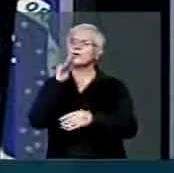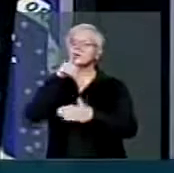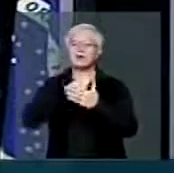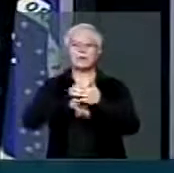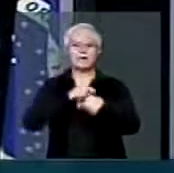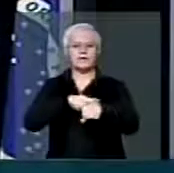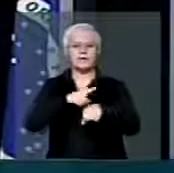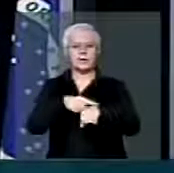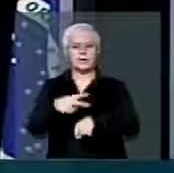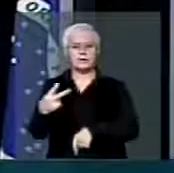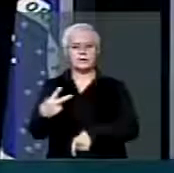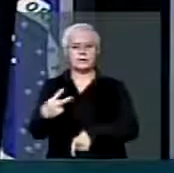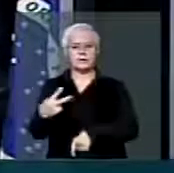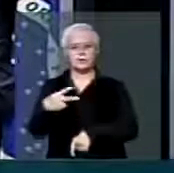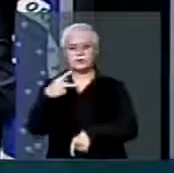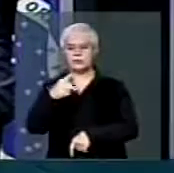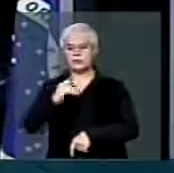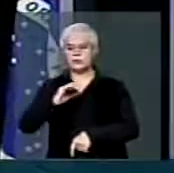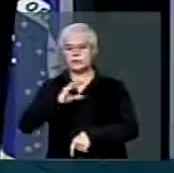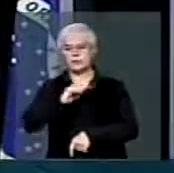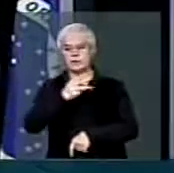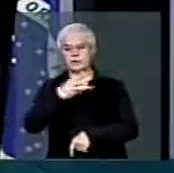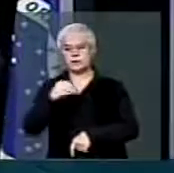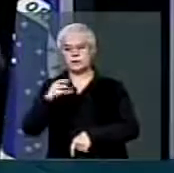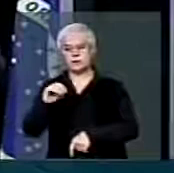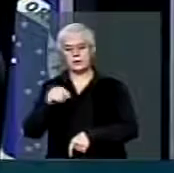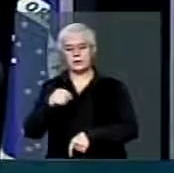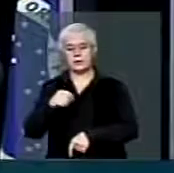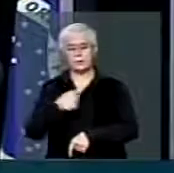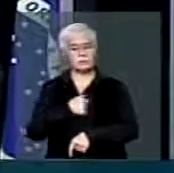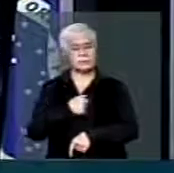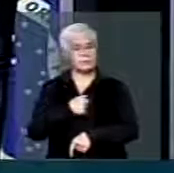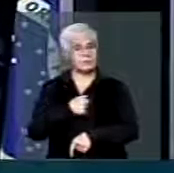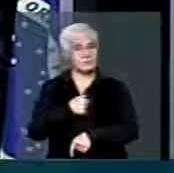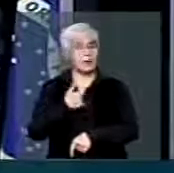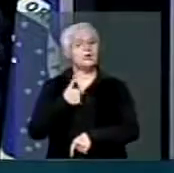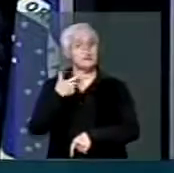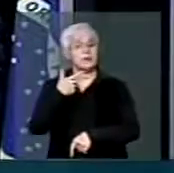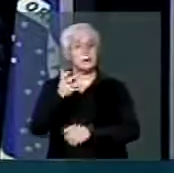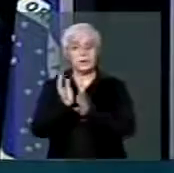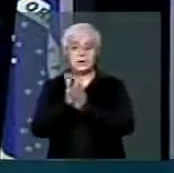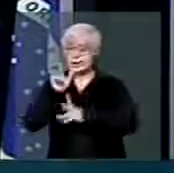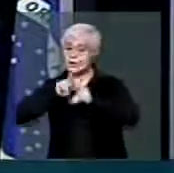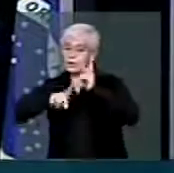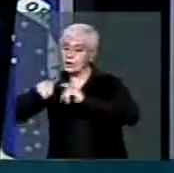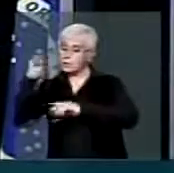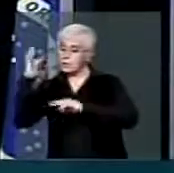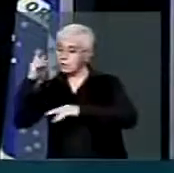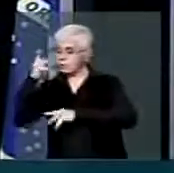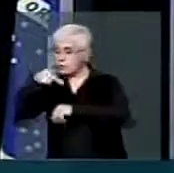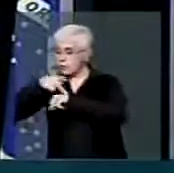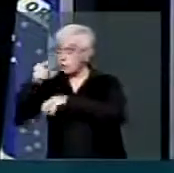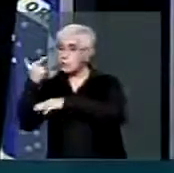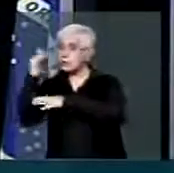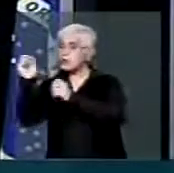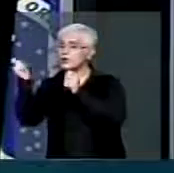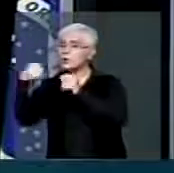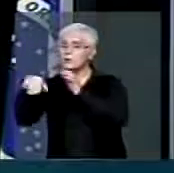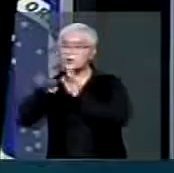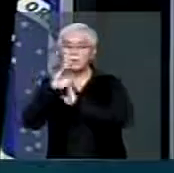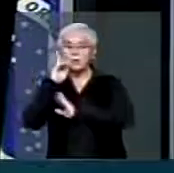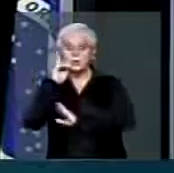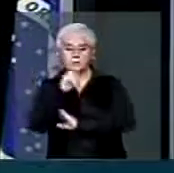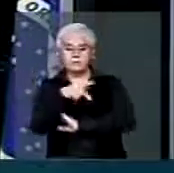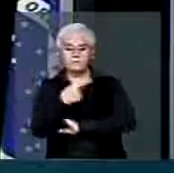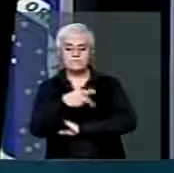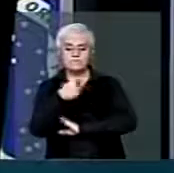300. Queria que os estrangeiros chegassem a esse país e pudessem ver aqui, pudessem